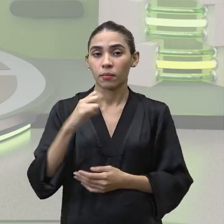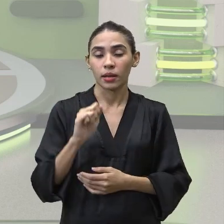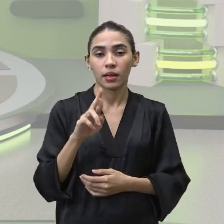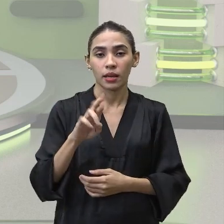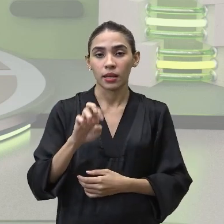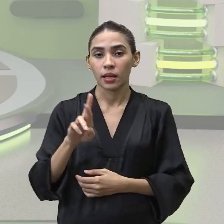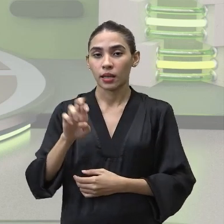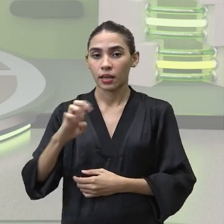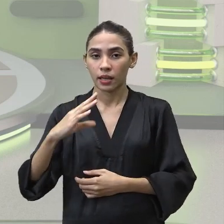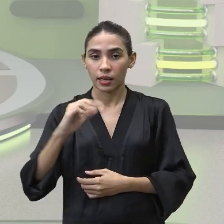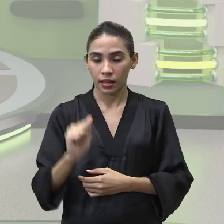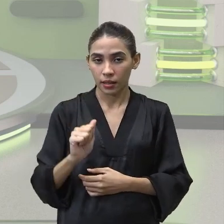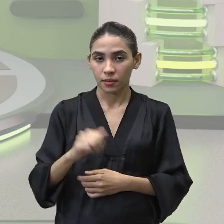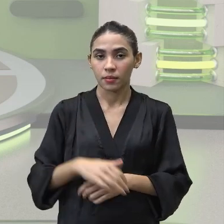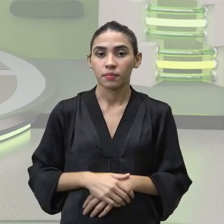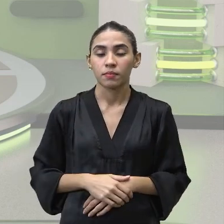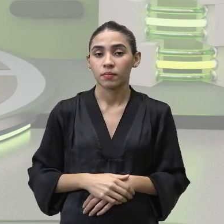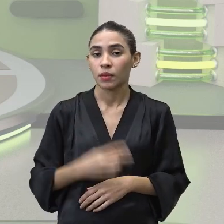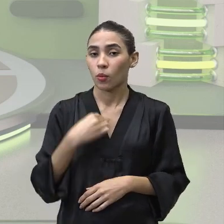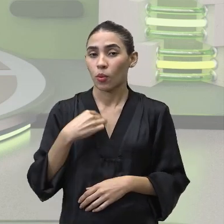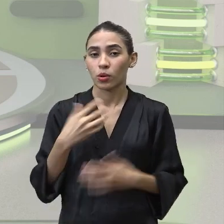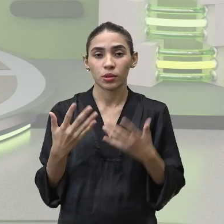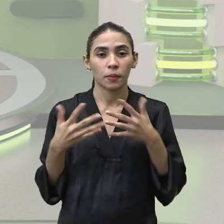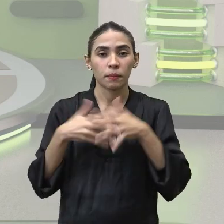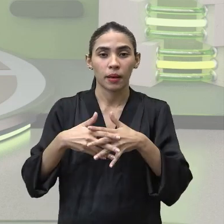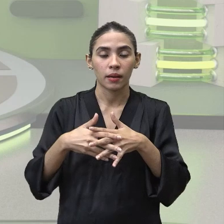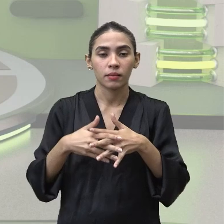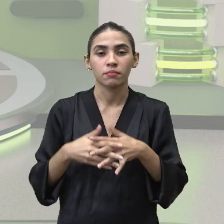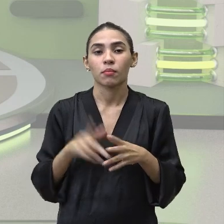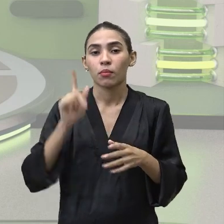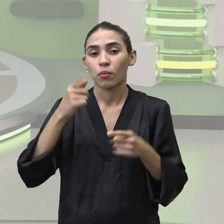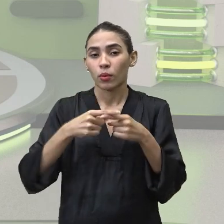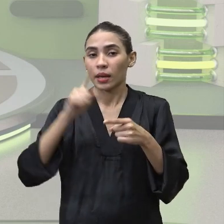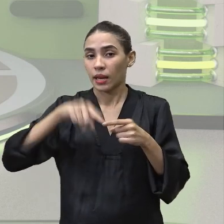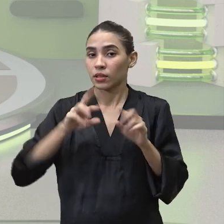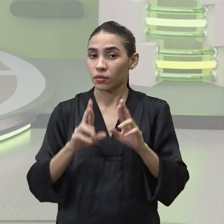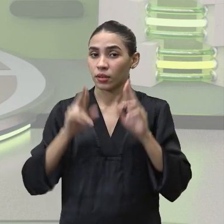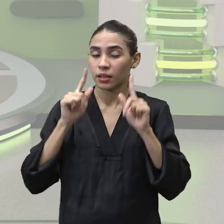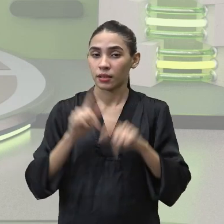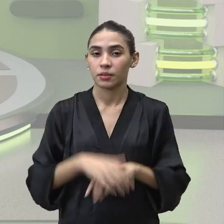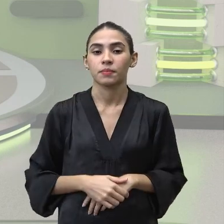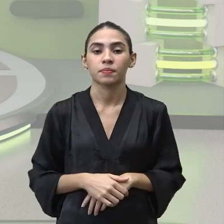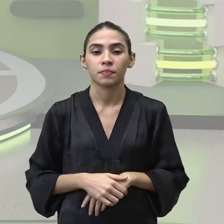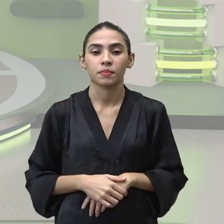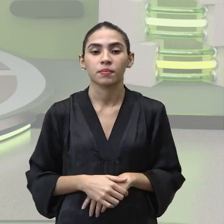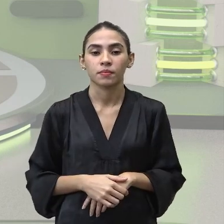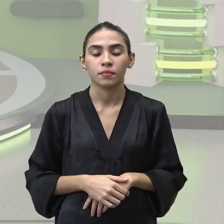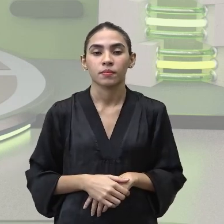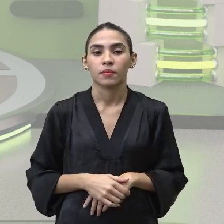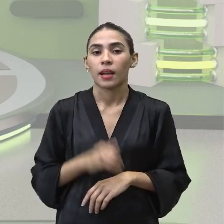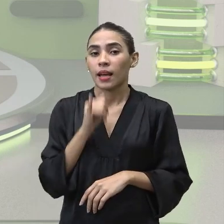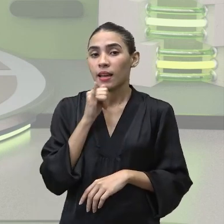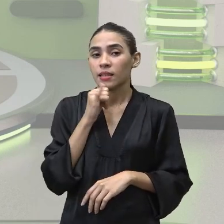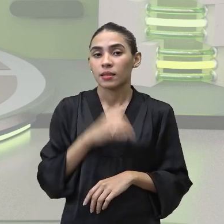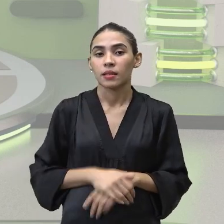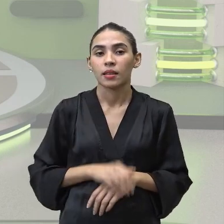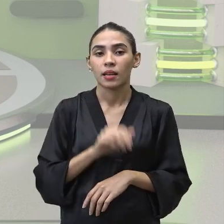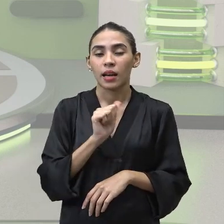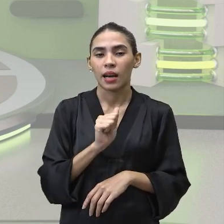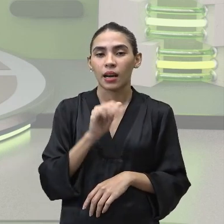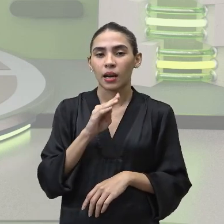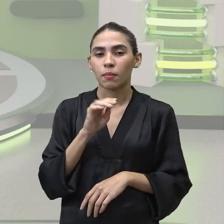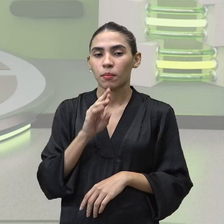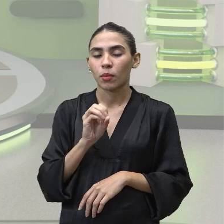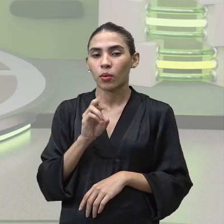que confunde o sapo com a perereca, ela vai ter um hábito bem diferente das anteriores. Ela vai ter um hábito arborícolo,